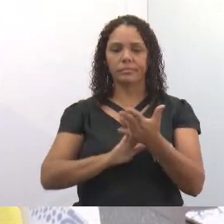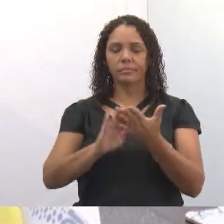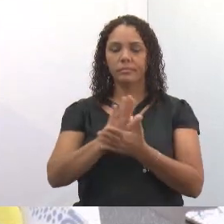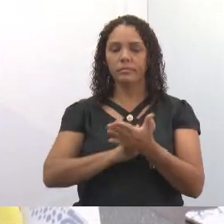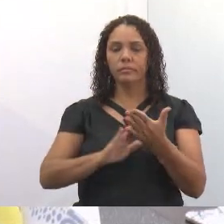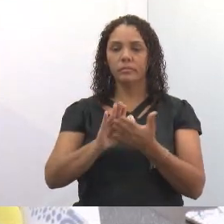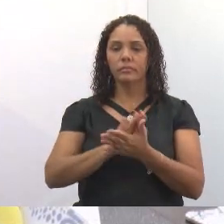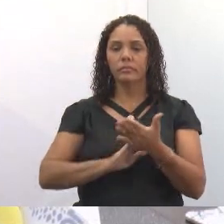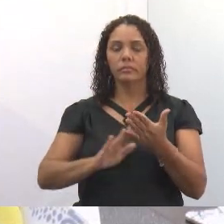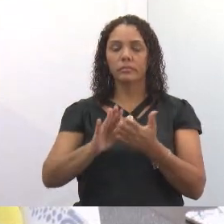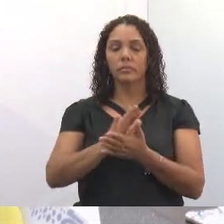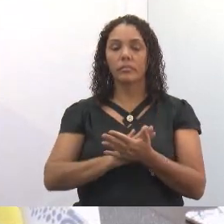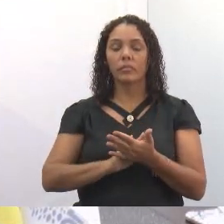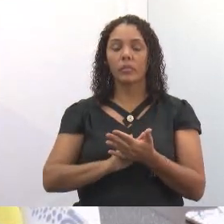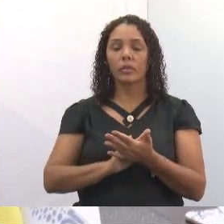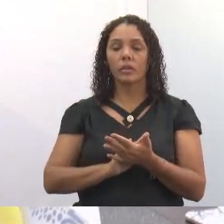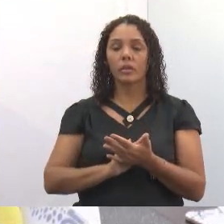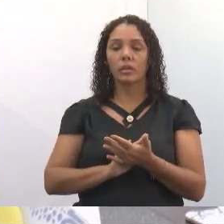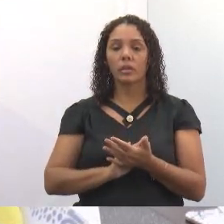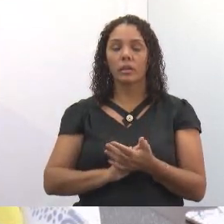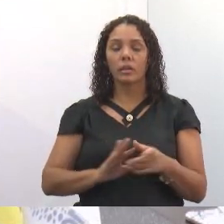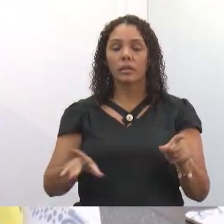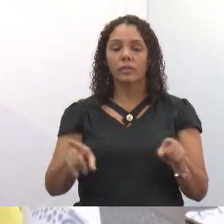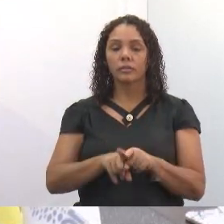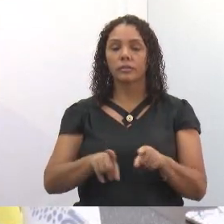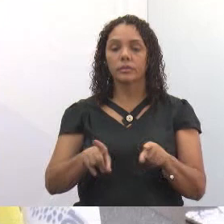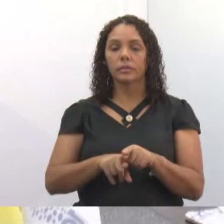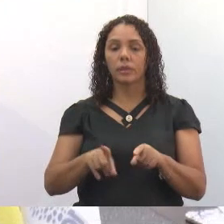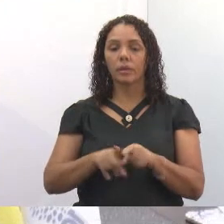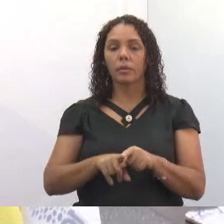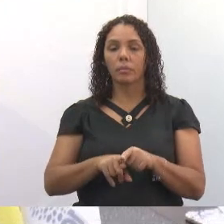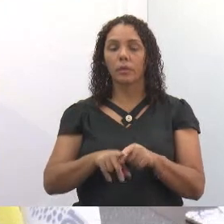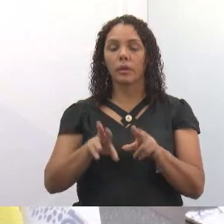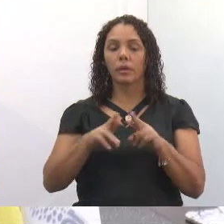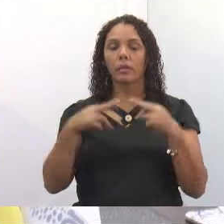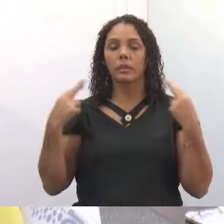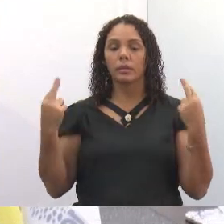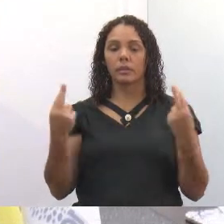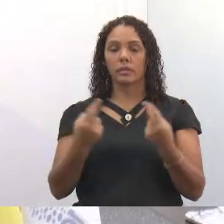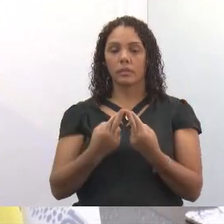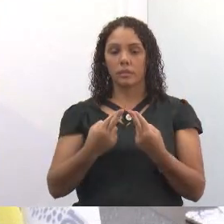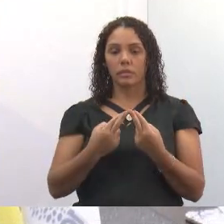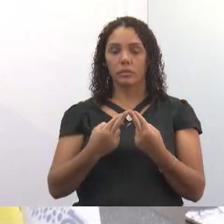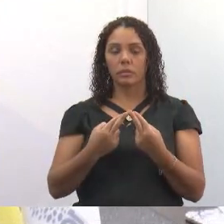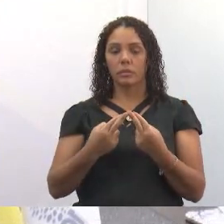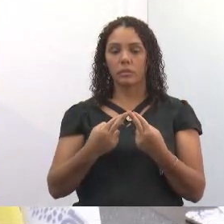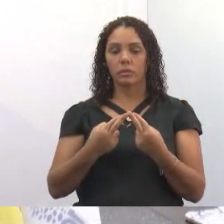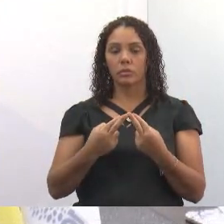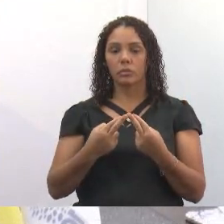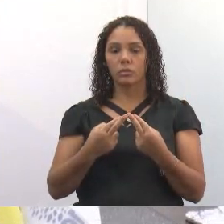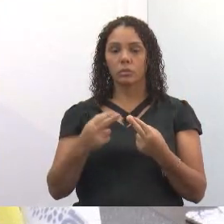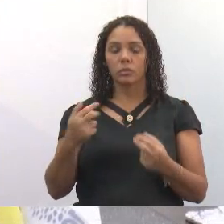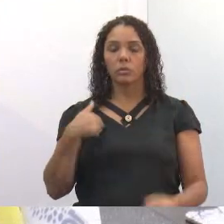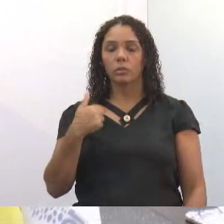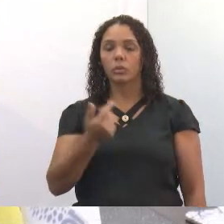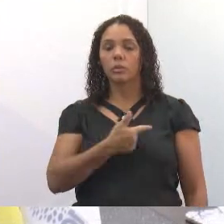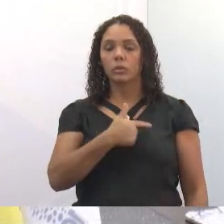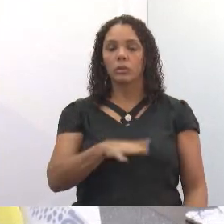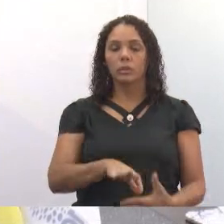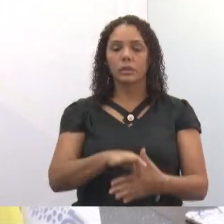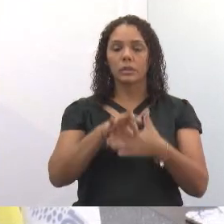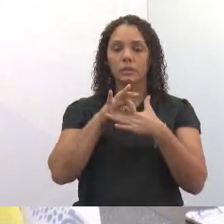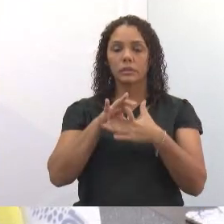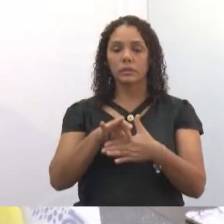vários canais de imprensa, bem como nas reuniões com nossas